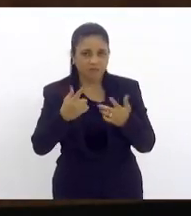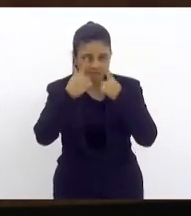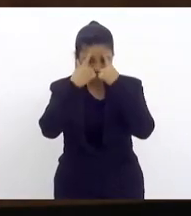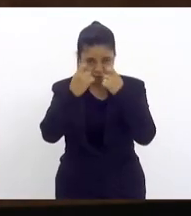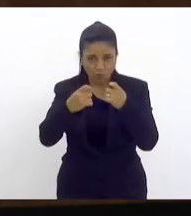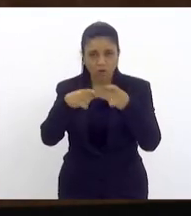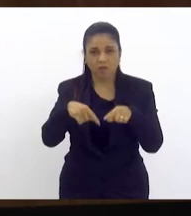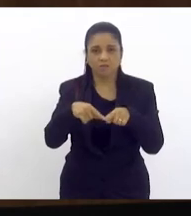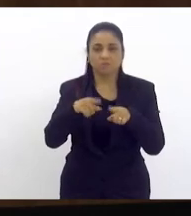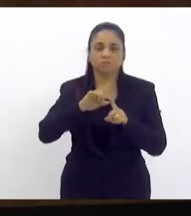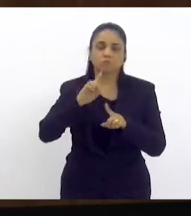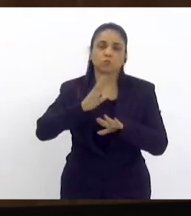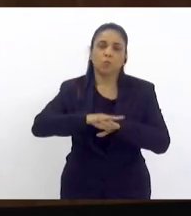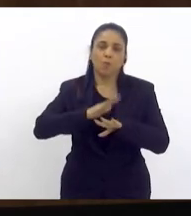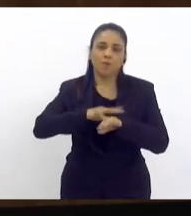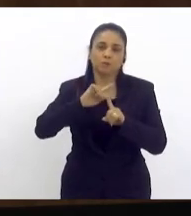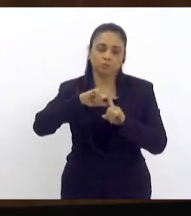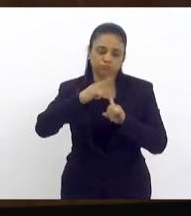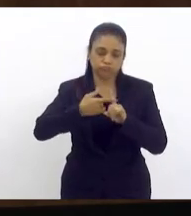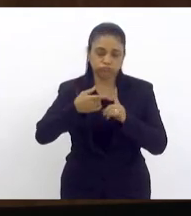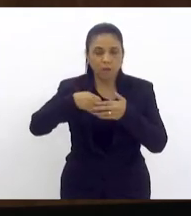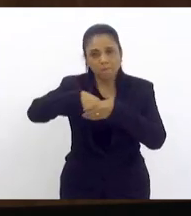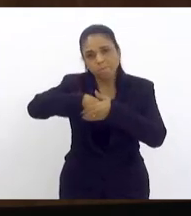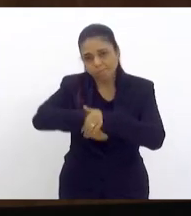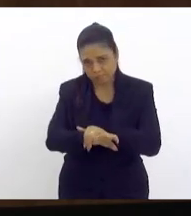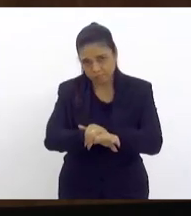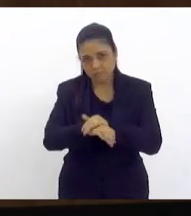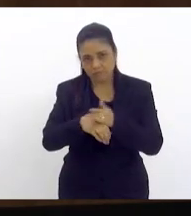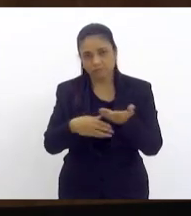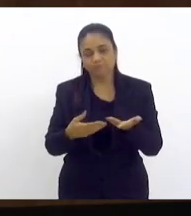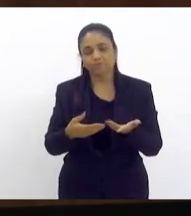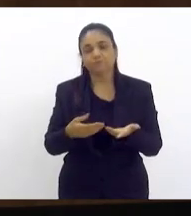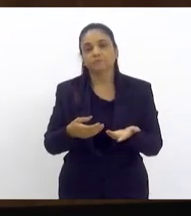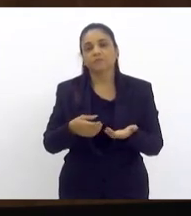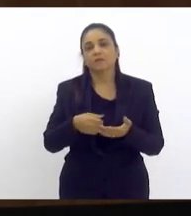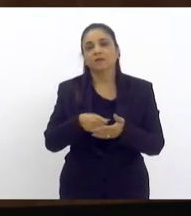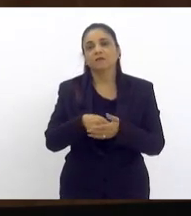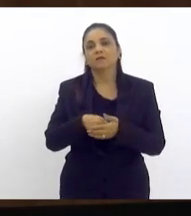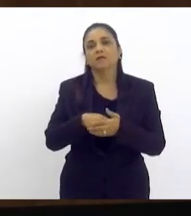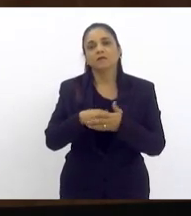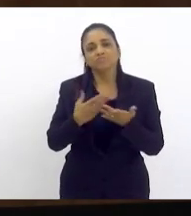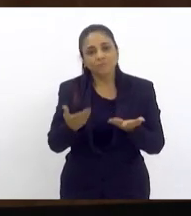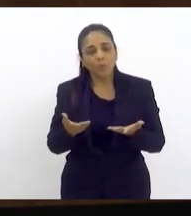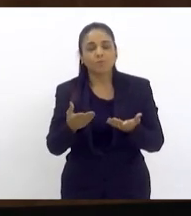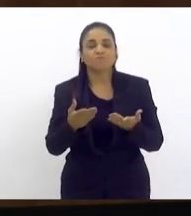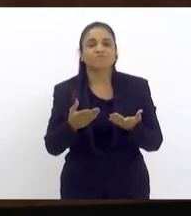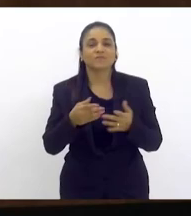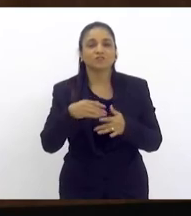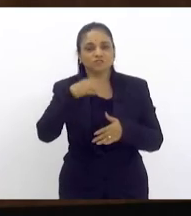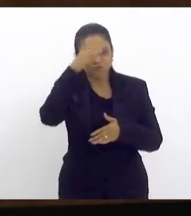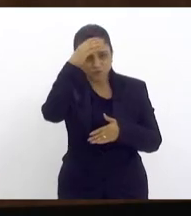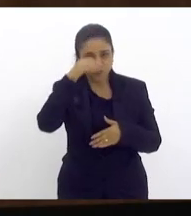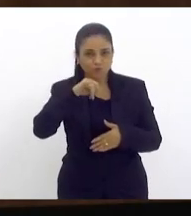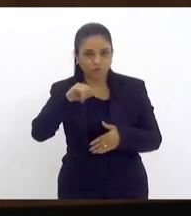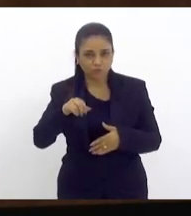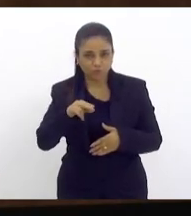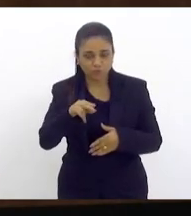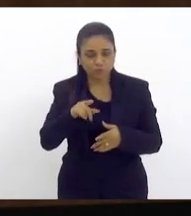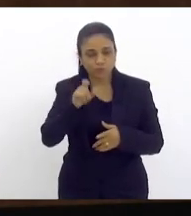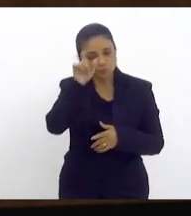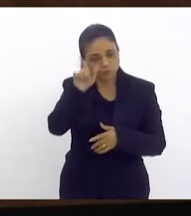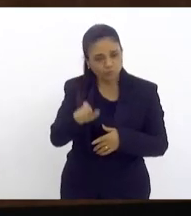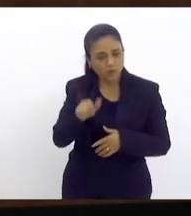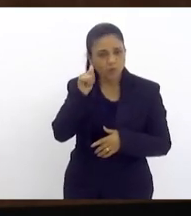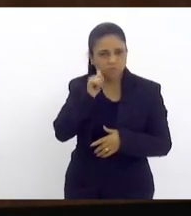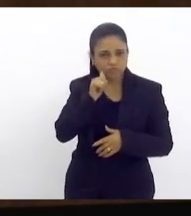eh da violência obstétrica Então é isso te ajude que todas as mulheres estejam o seu direito